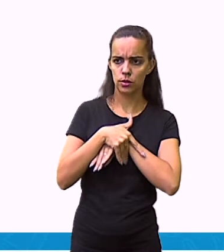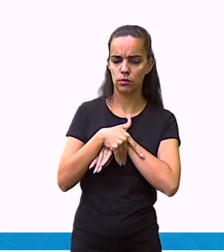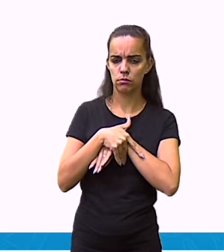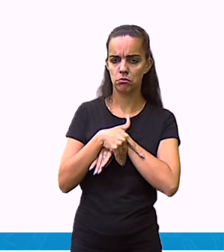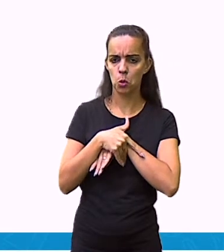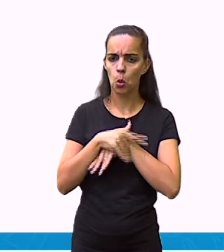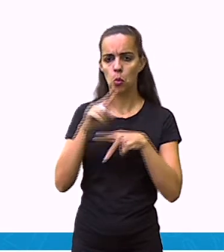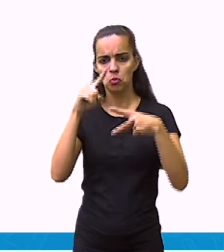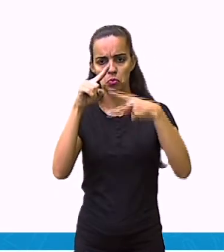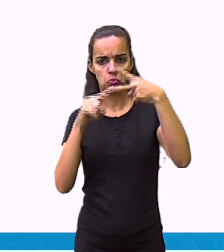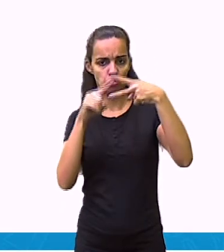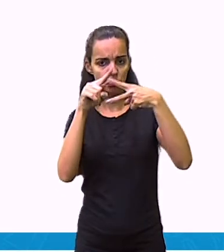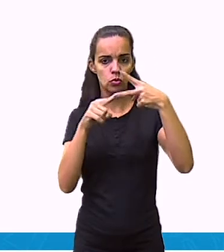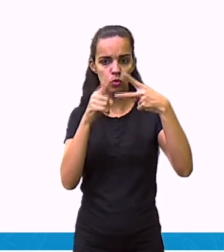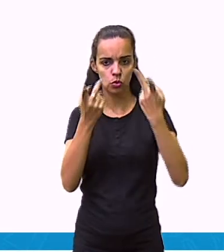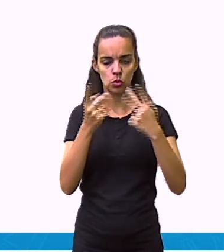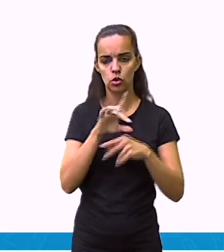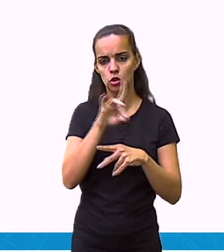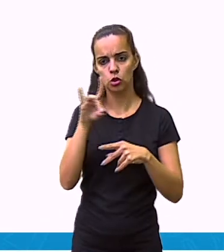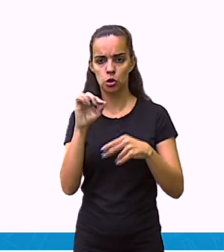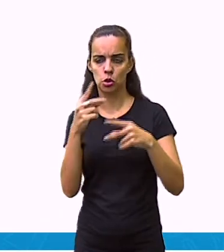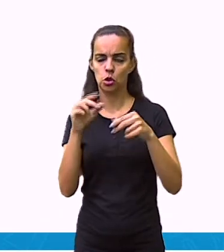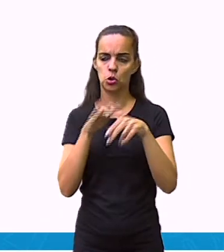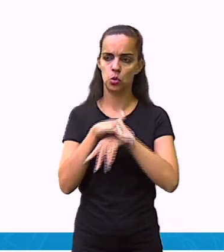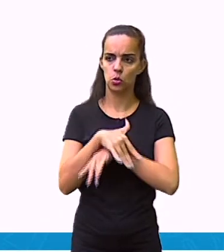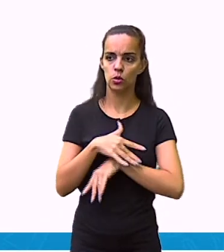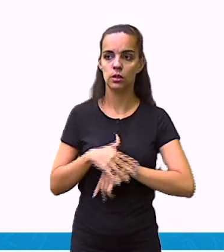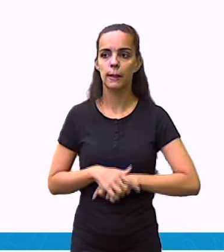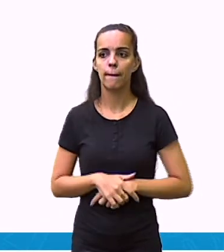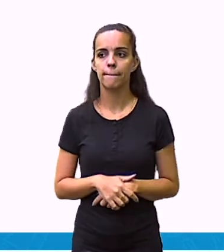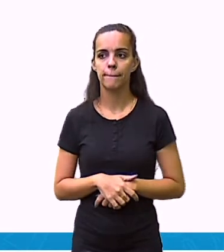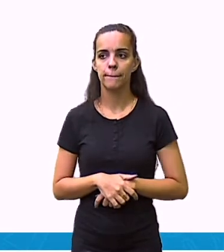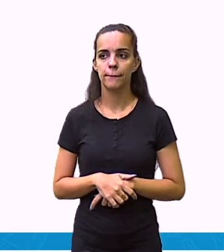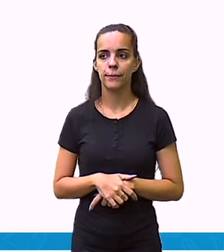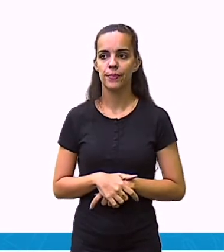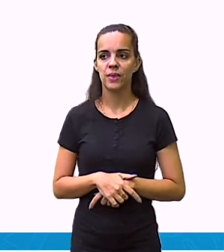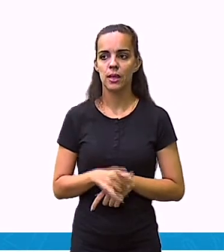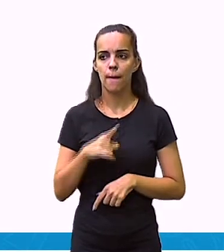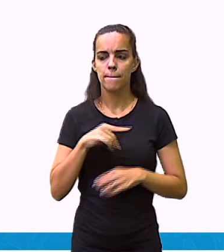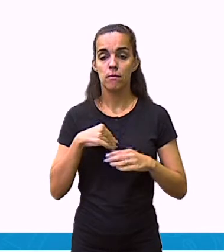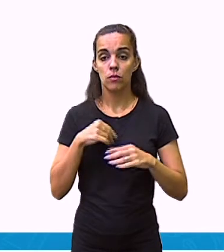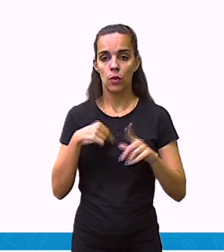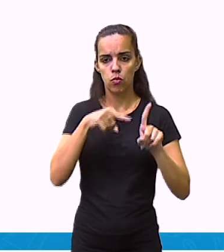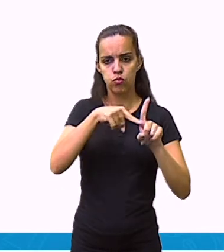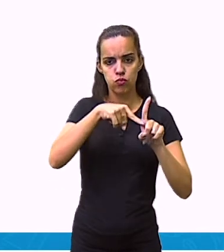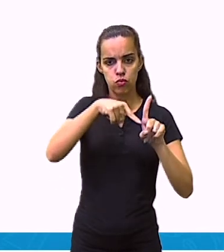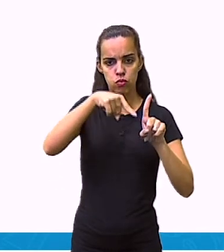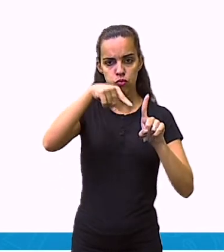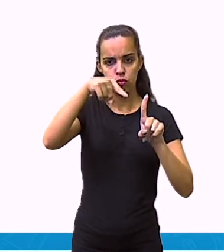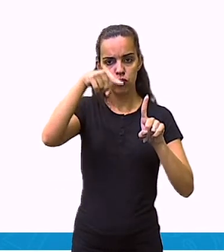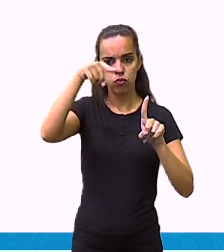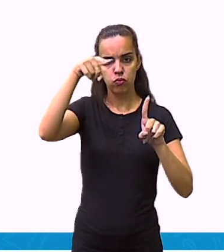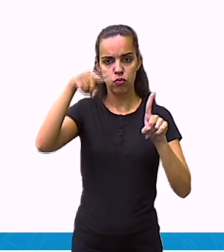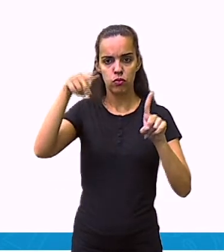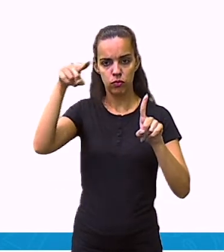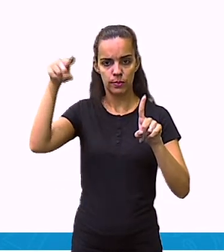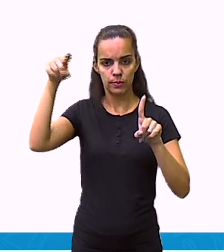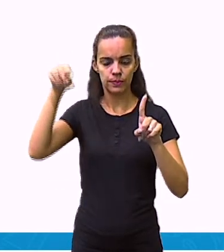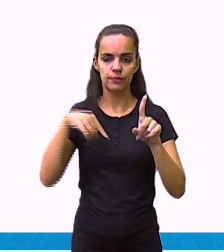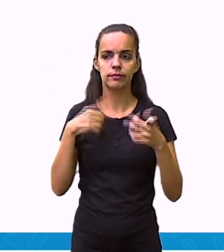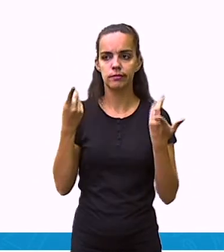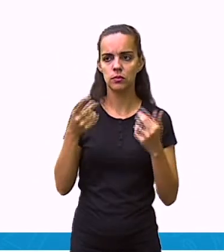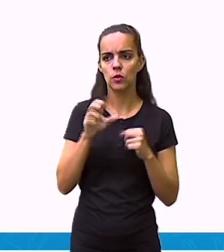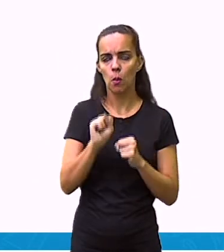em ambos os períodos. E o aumento da temperatura ocorre durante o